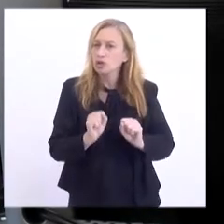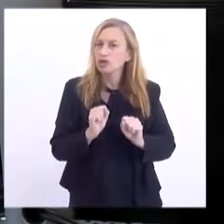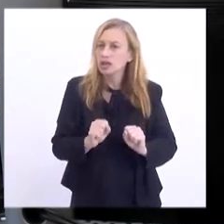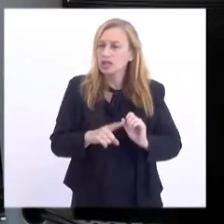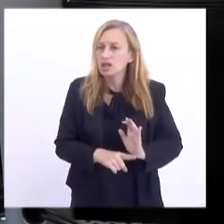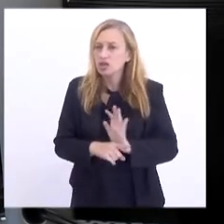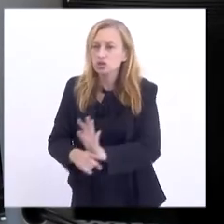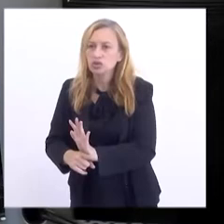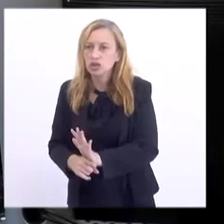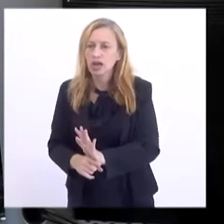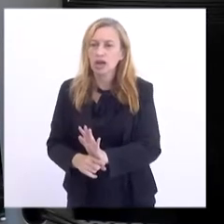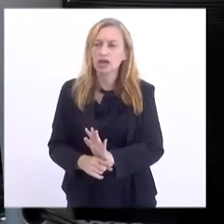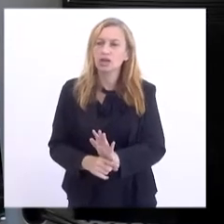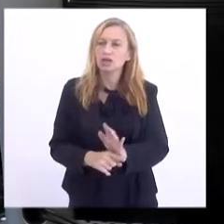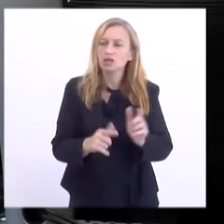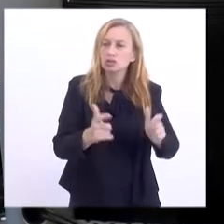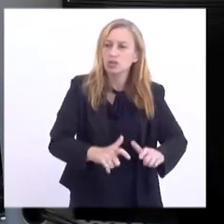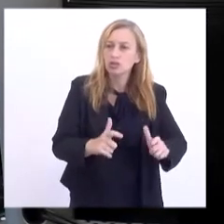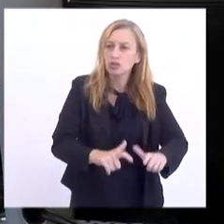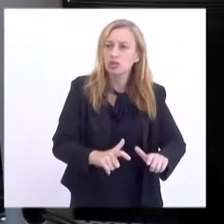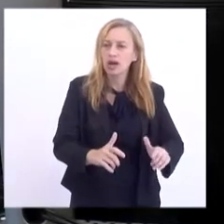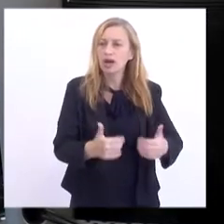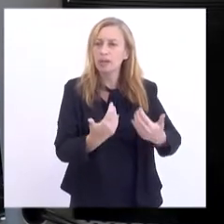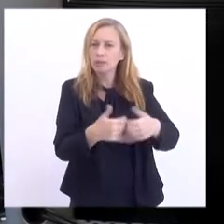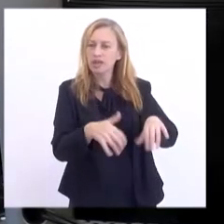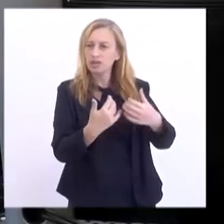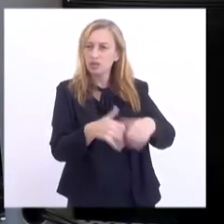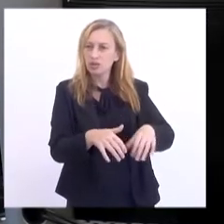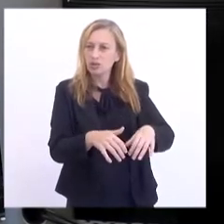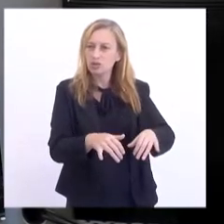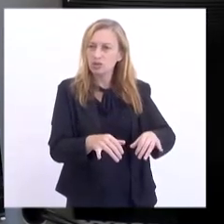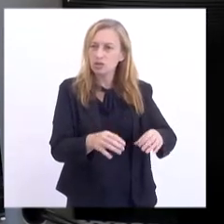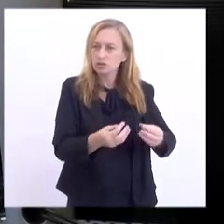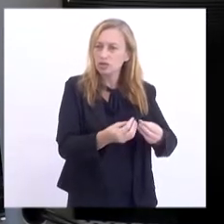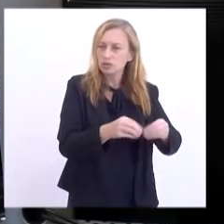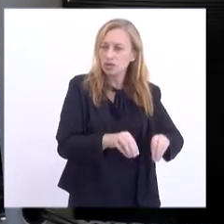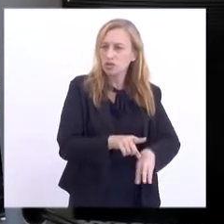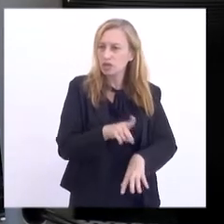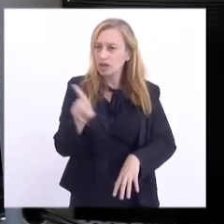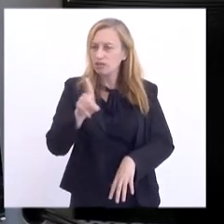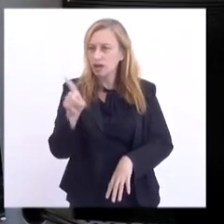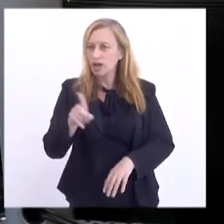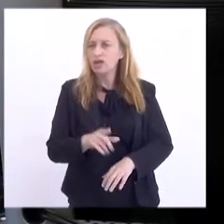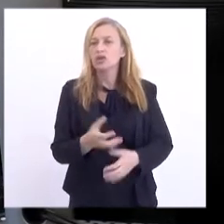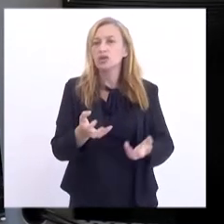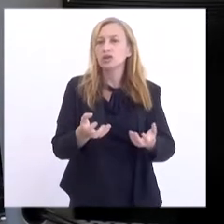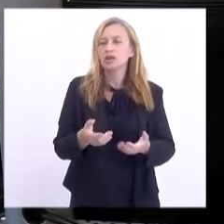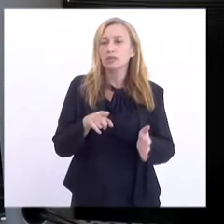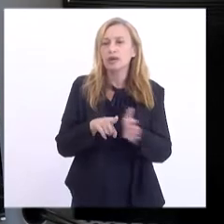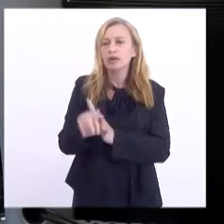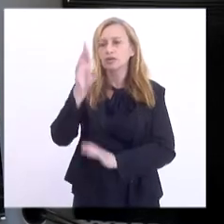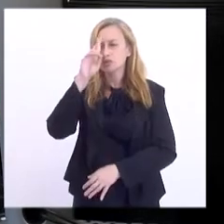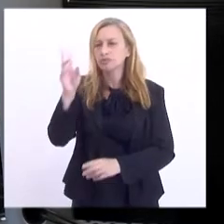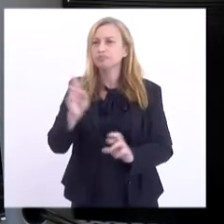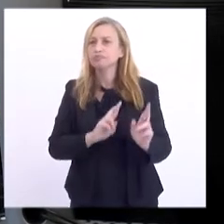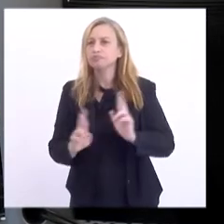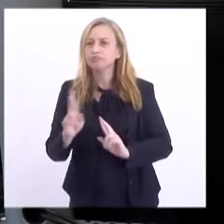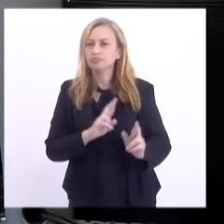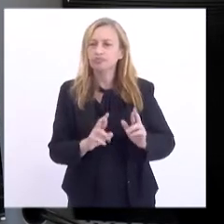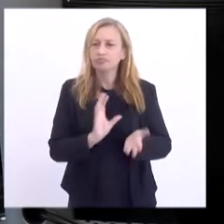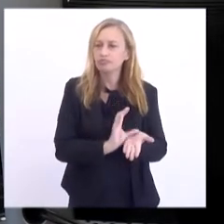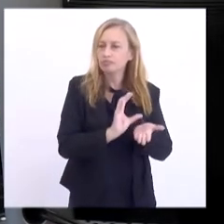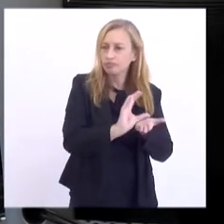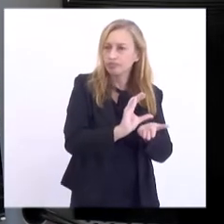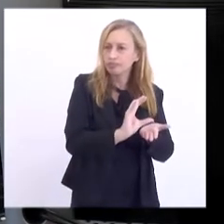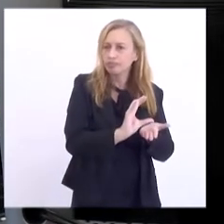da tragédia de Petrópolis e eu gostaria de perguntar o senhor com relação é o